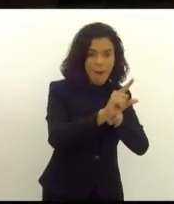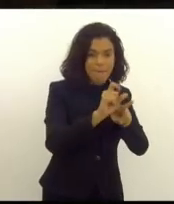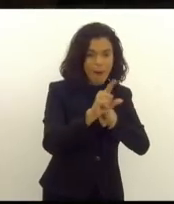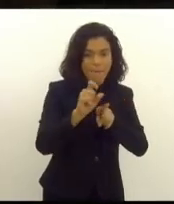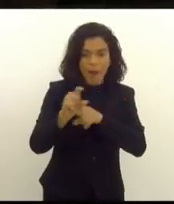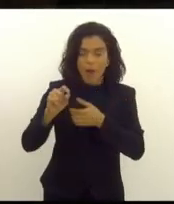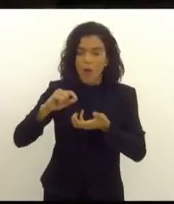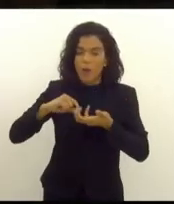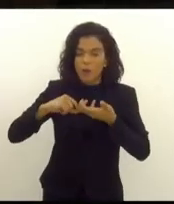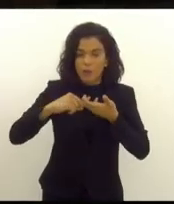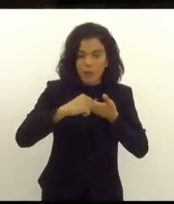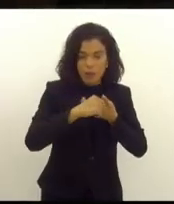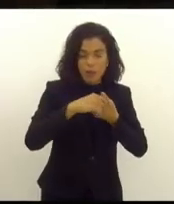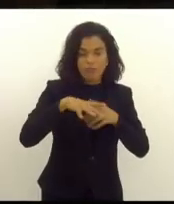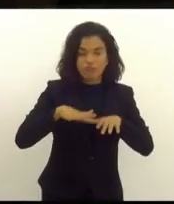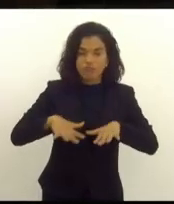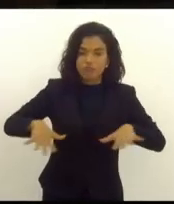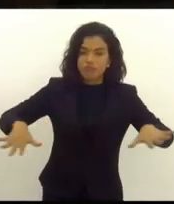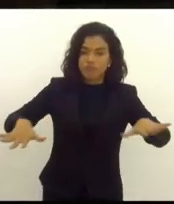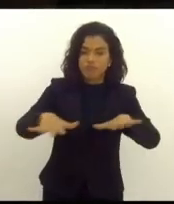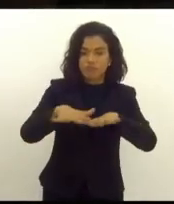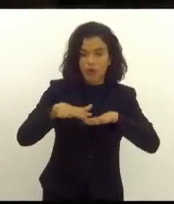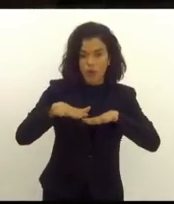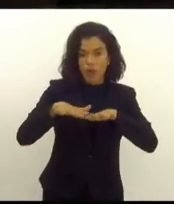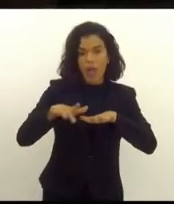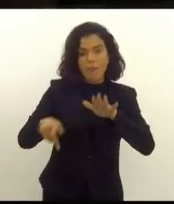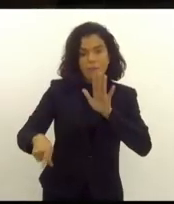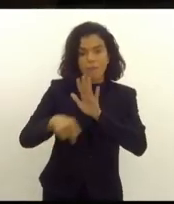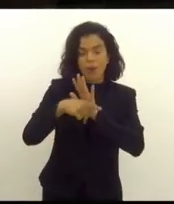das suas terras de origem